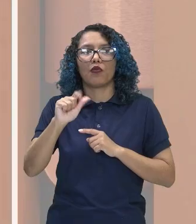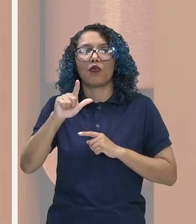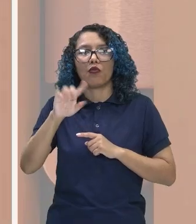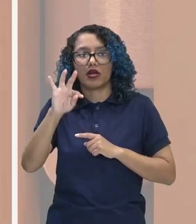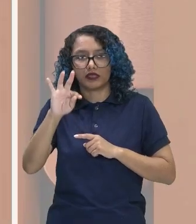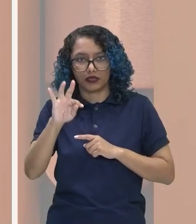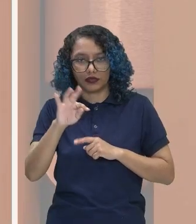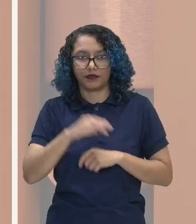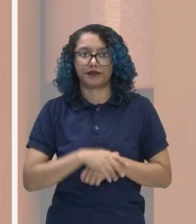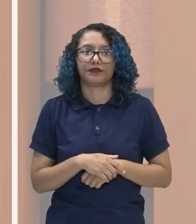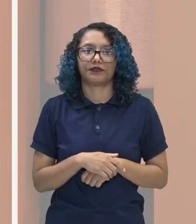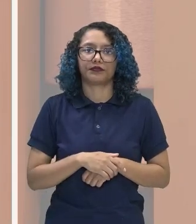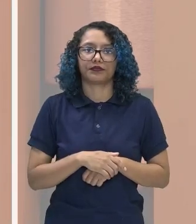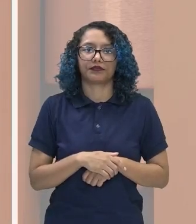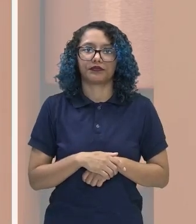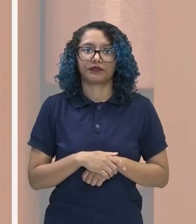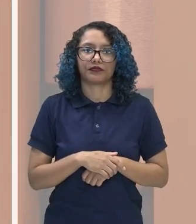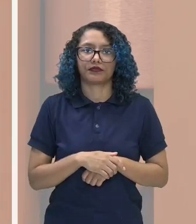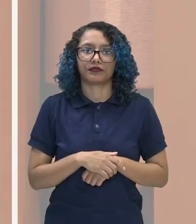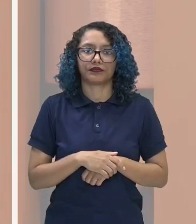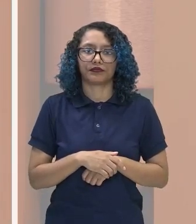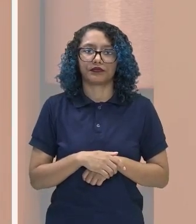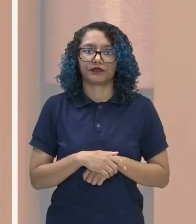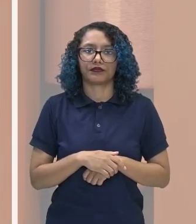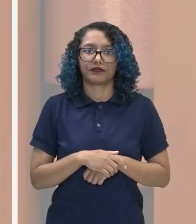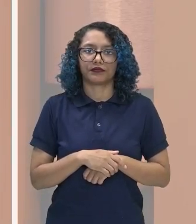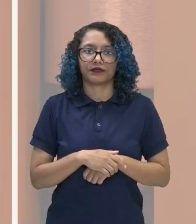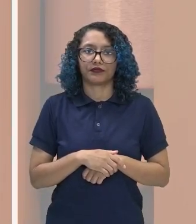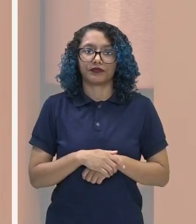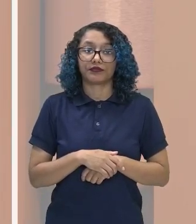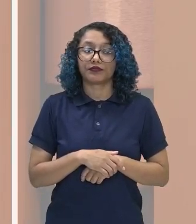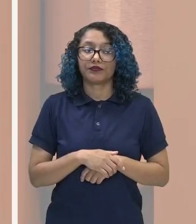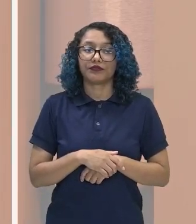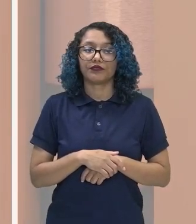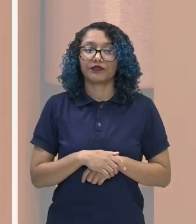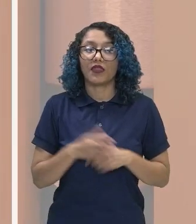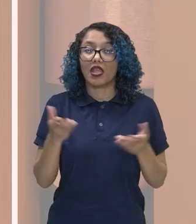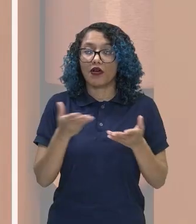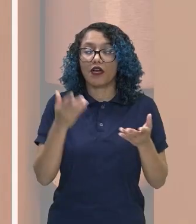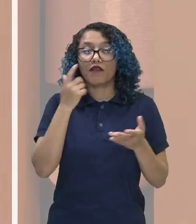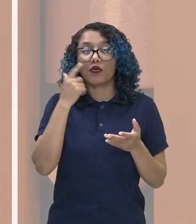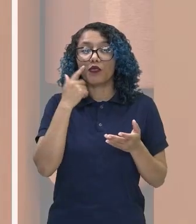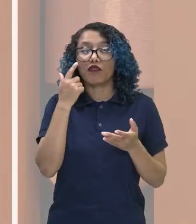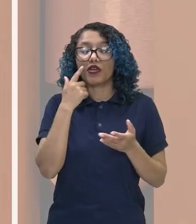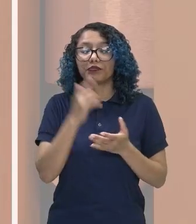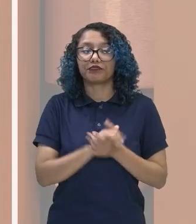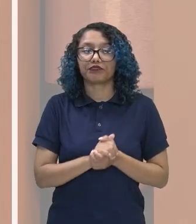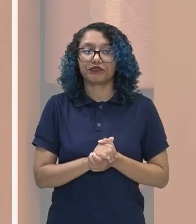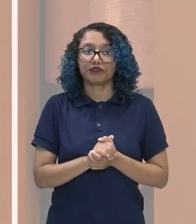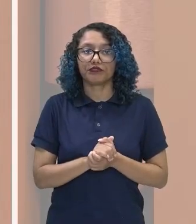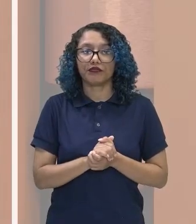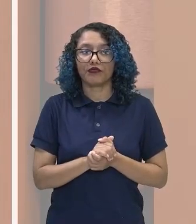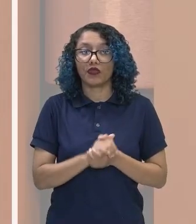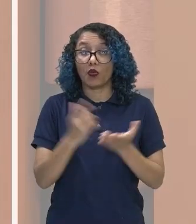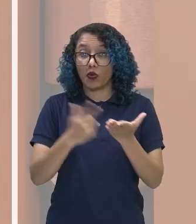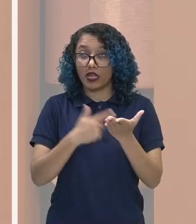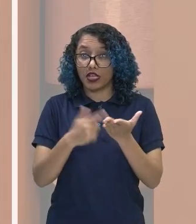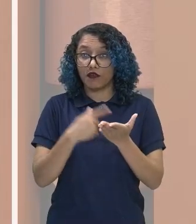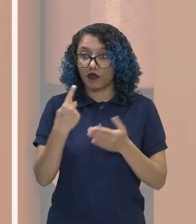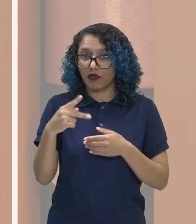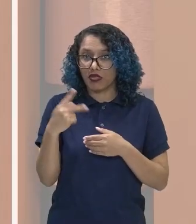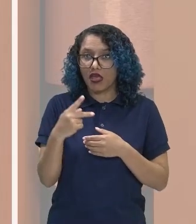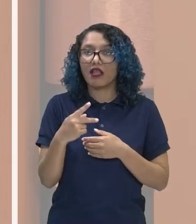bem. Vamos então agora ver um pouco da sua obra, né, que é Casa Grande e Senzala, onde ele